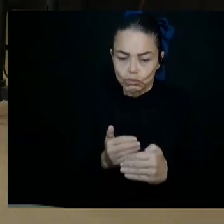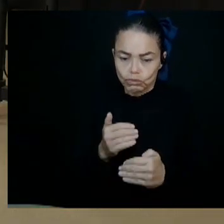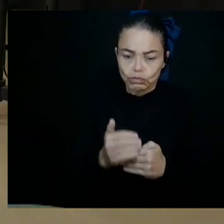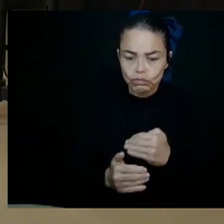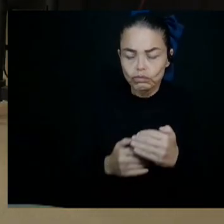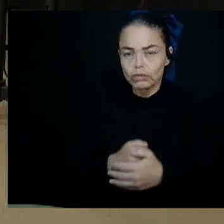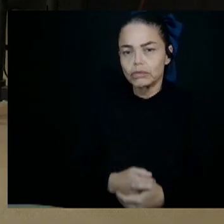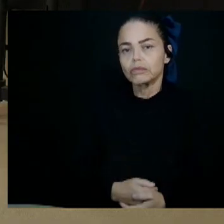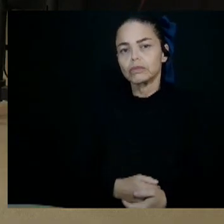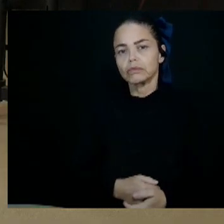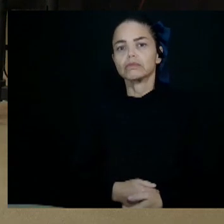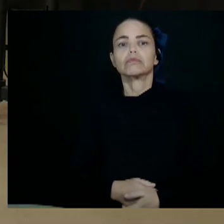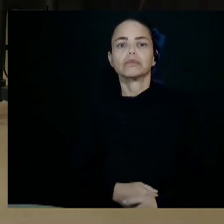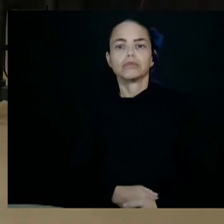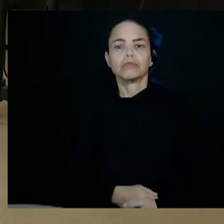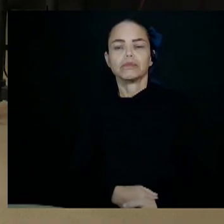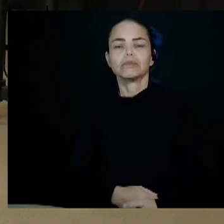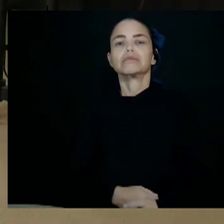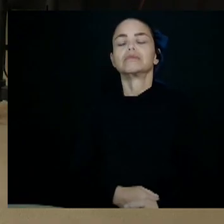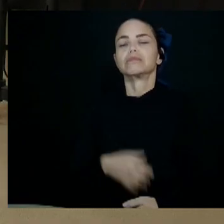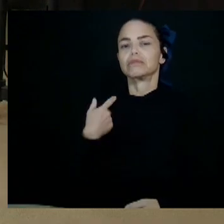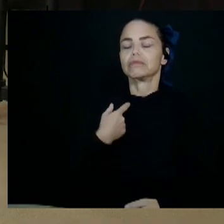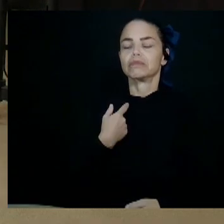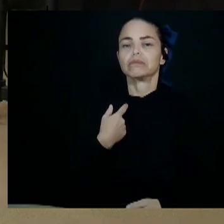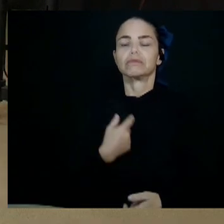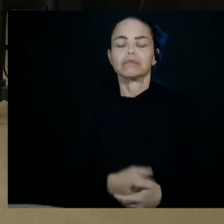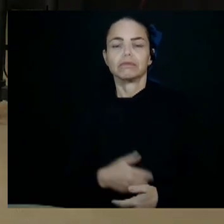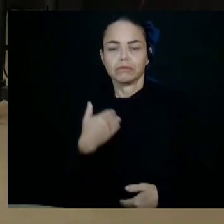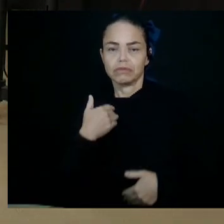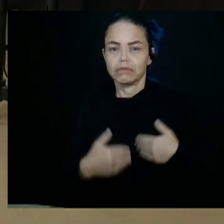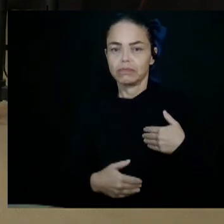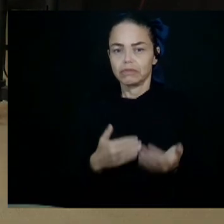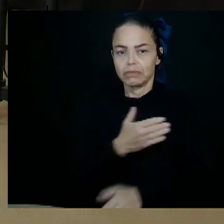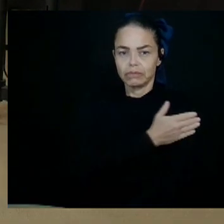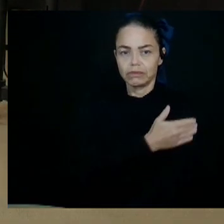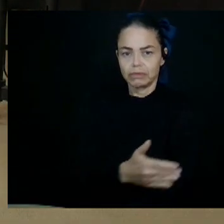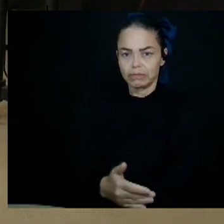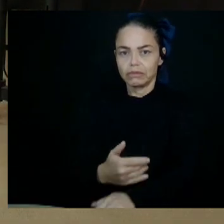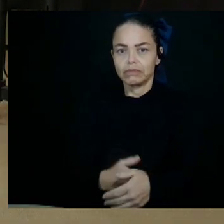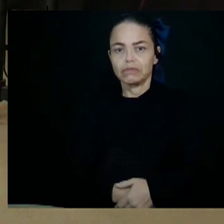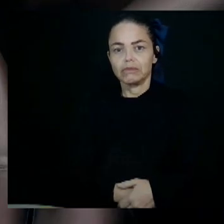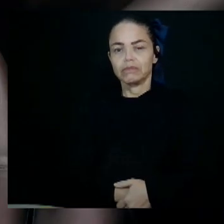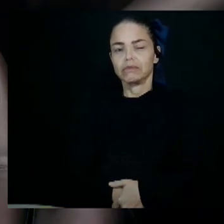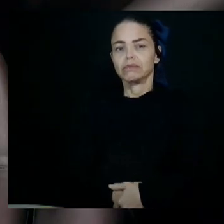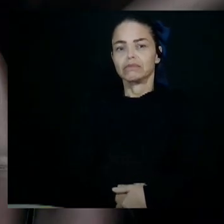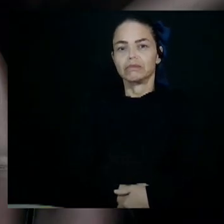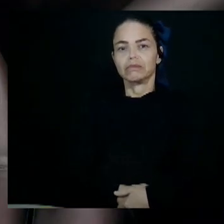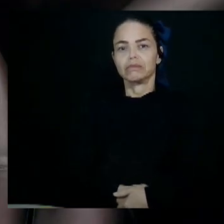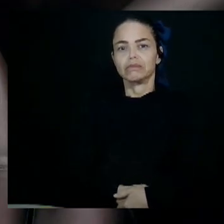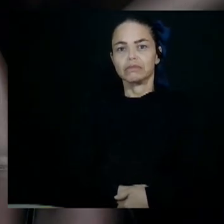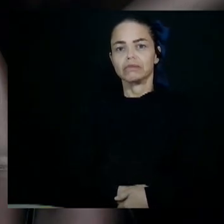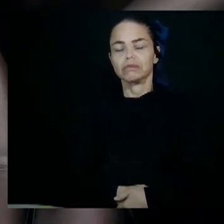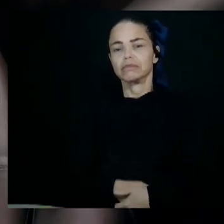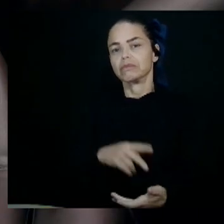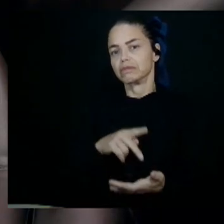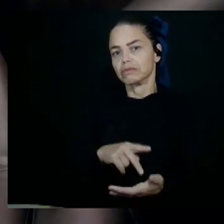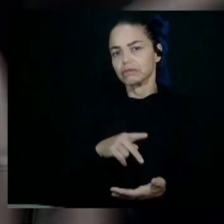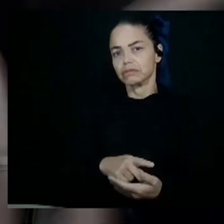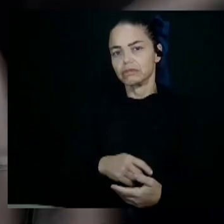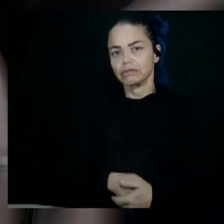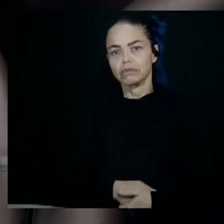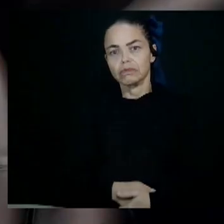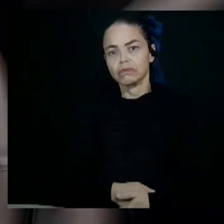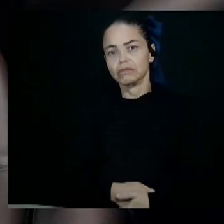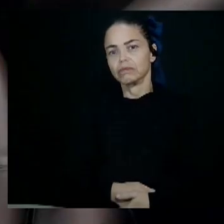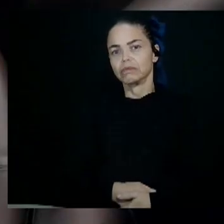gente poder fazer com que o nosso corpo acostume. Vamos respondendo rapidinho que a gente tem que entregar 9h05. Gente, sinceramente, nós